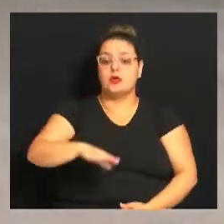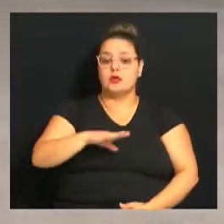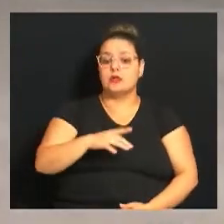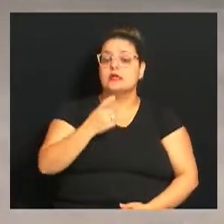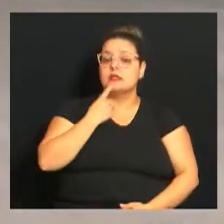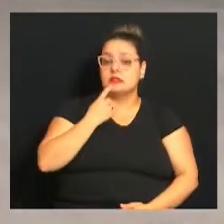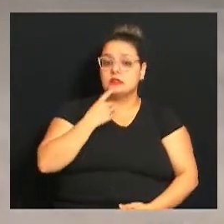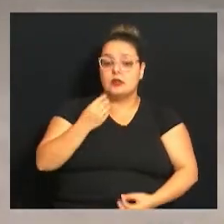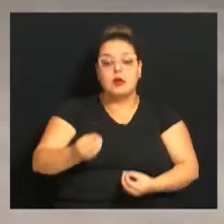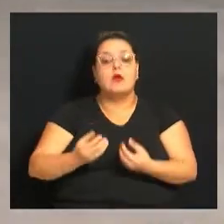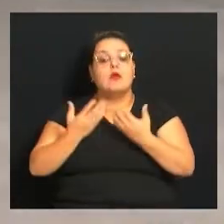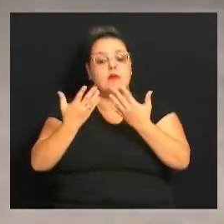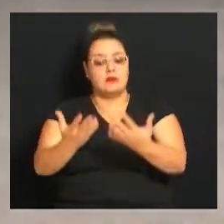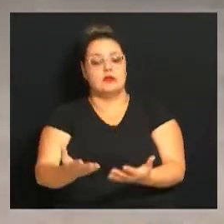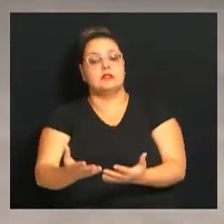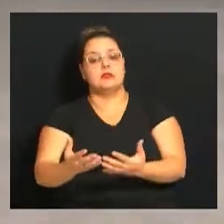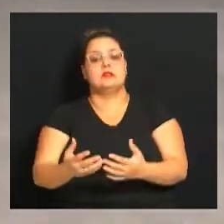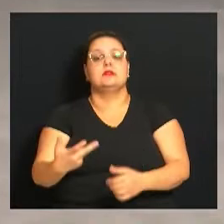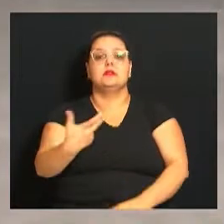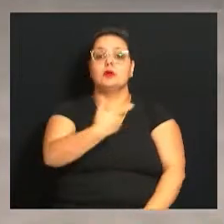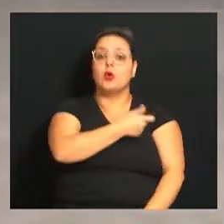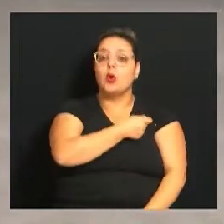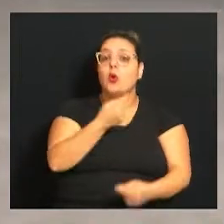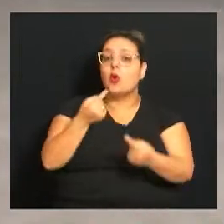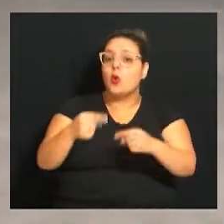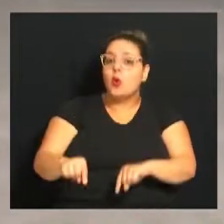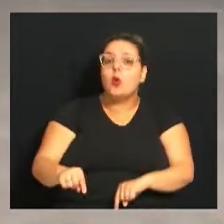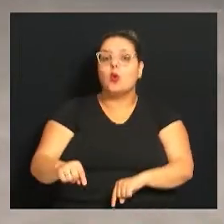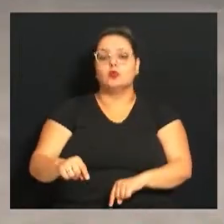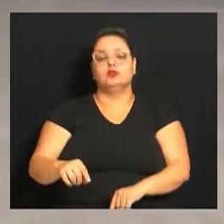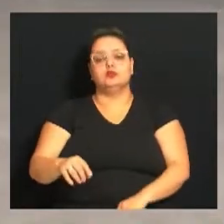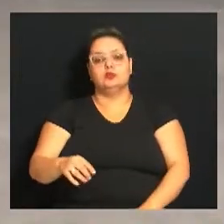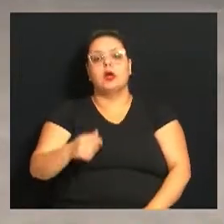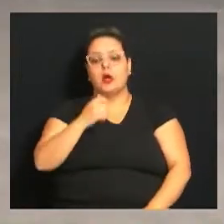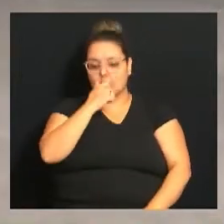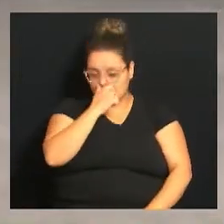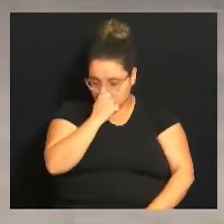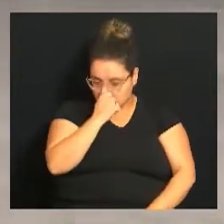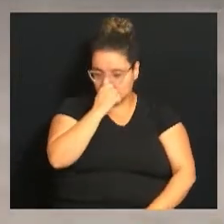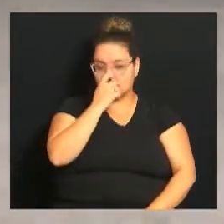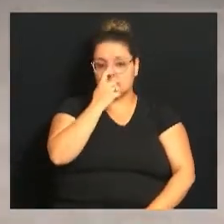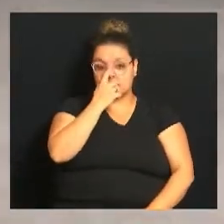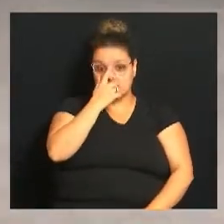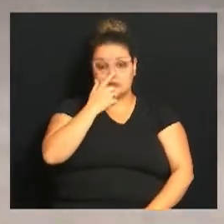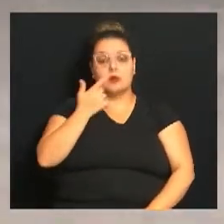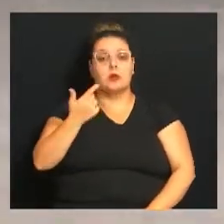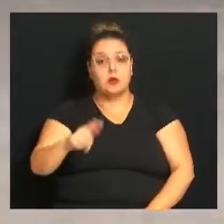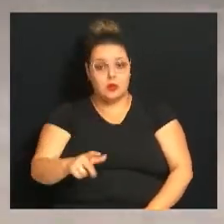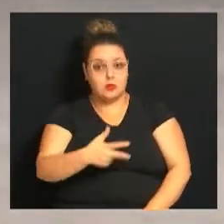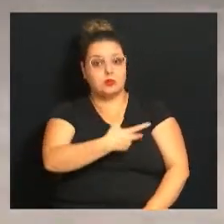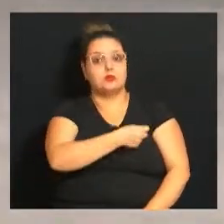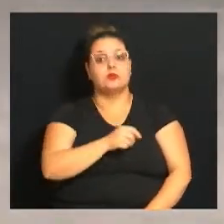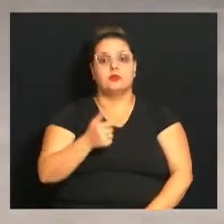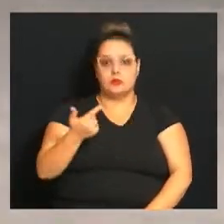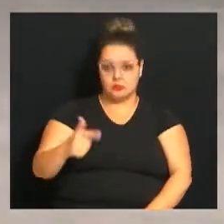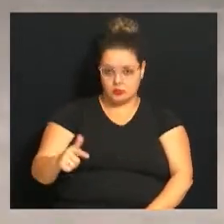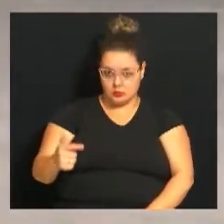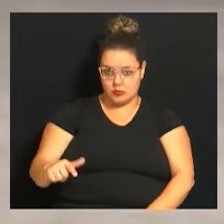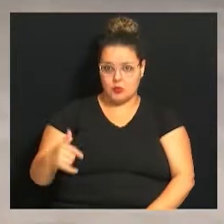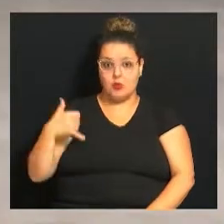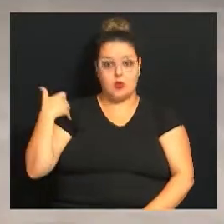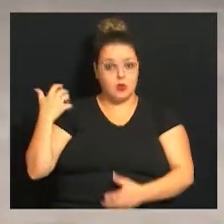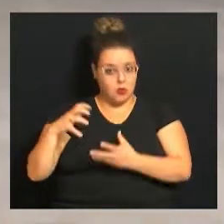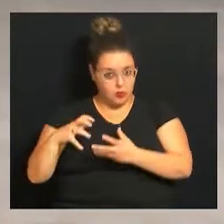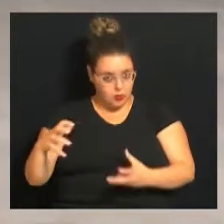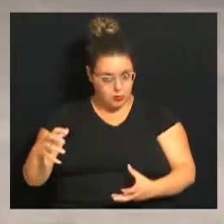a vacina contra a gripe, lembrando que já estão sendo vacinados e continuam, isso não vai mudar, os idosos